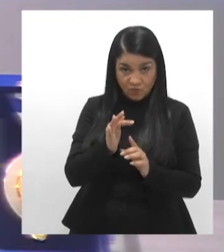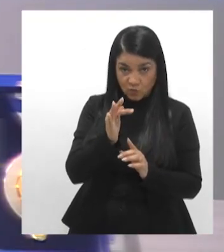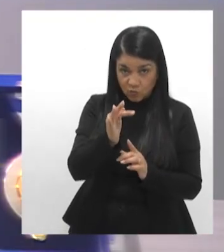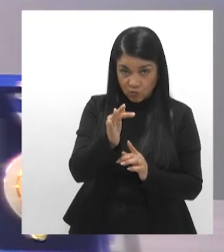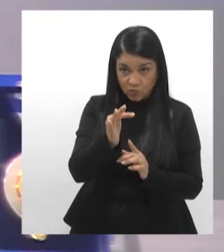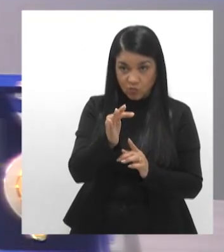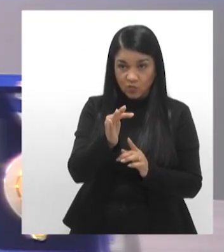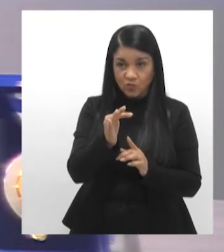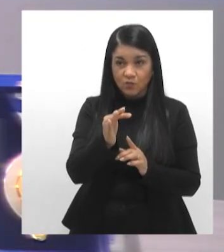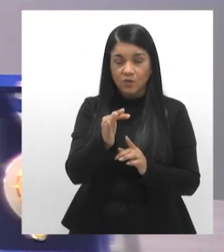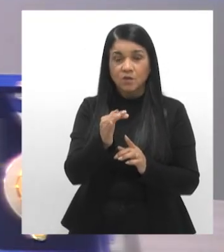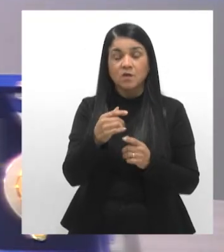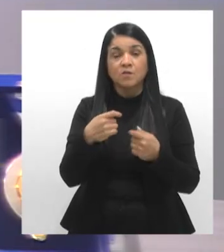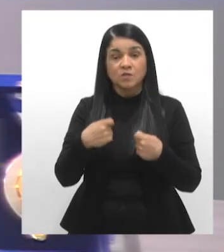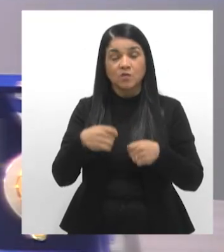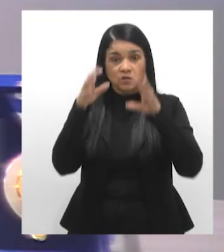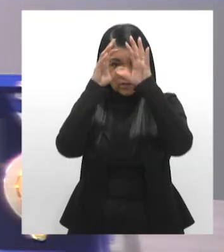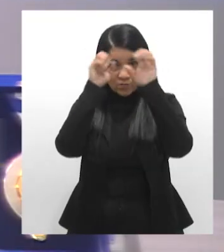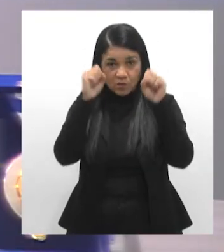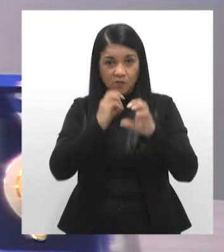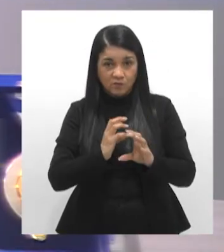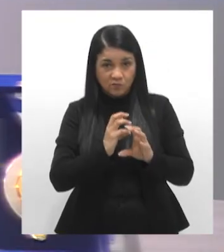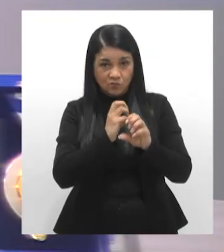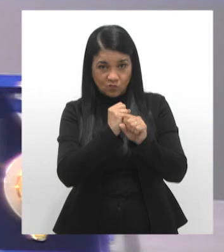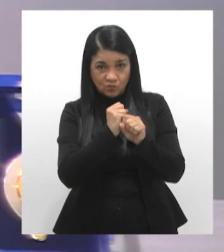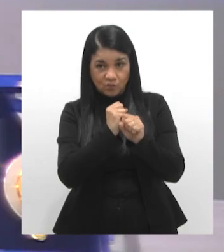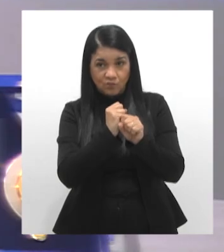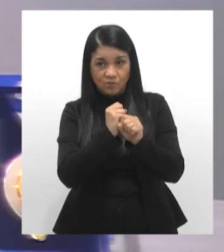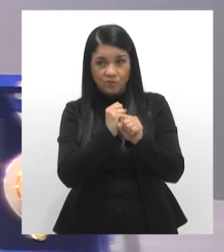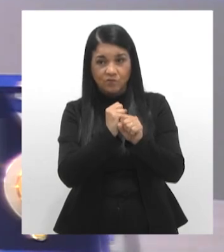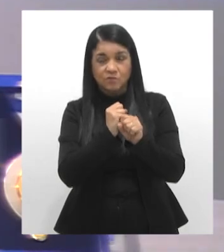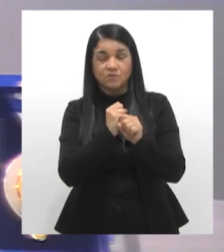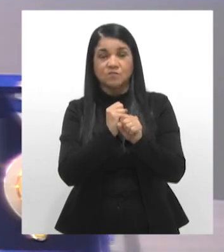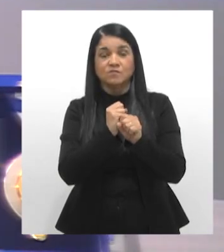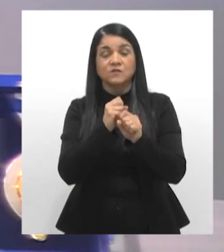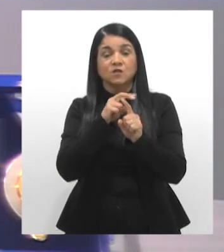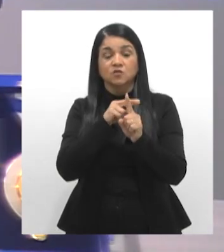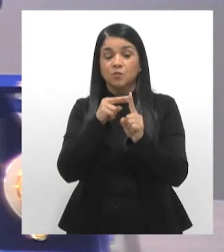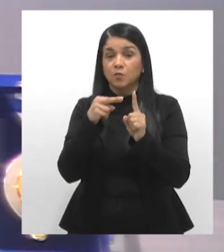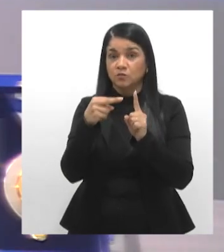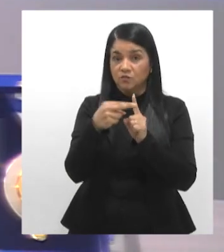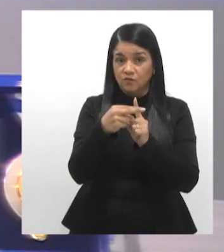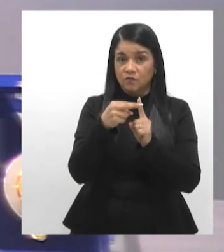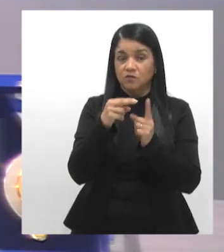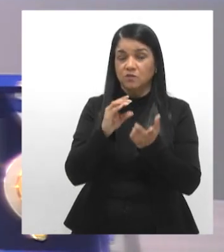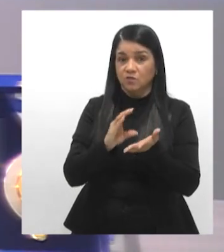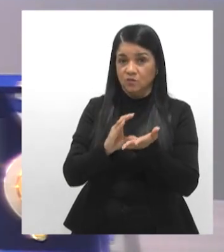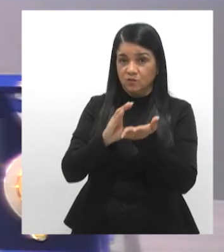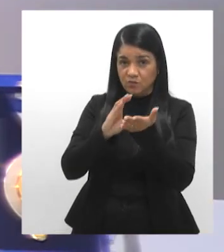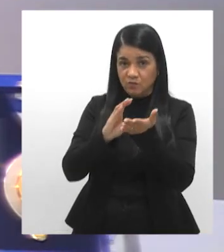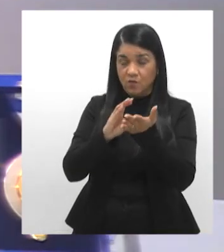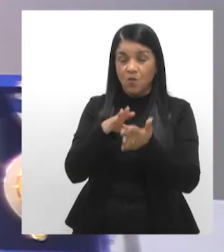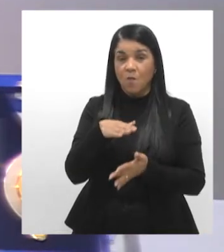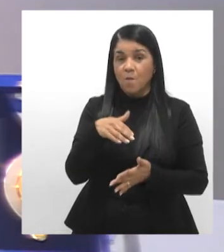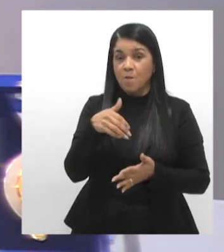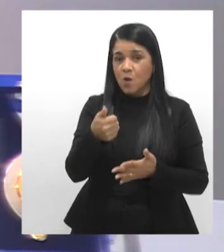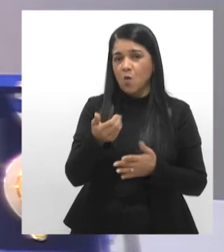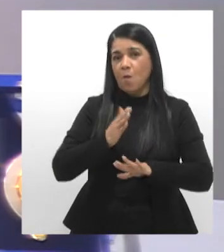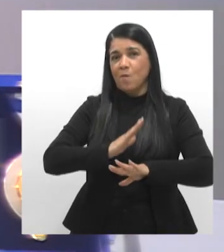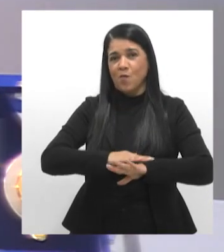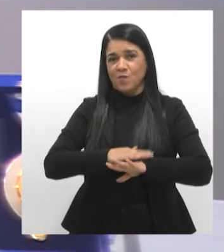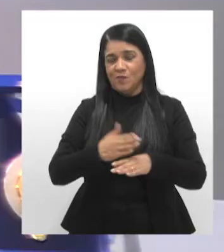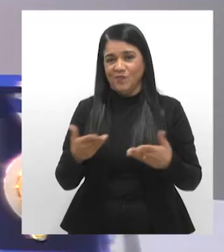acho que o Tribunal de Contas vive, sob o ponto de vista dos conselheiros, o seu melhor